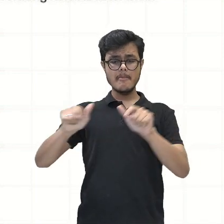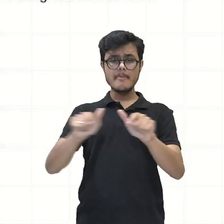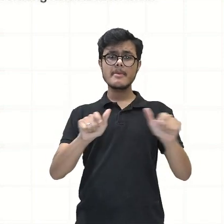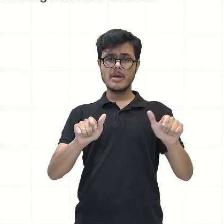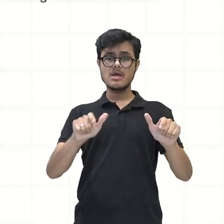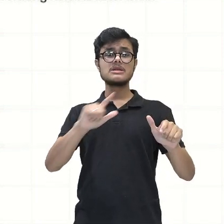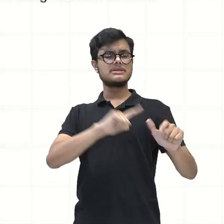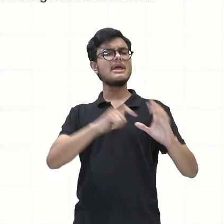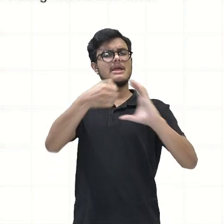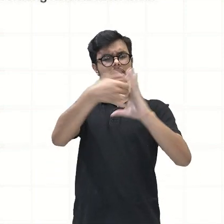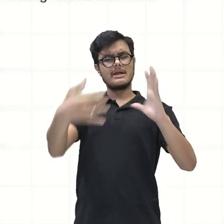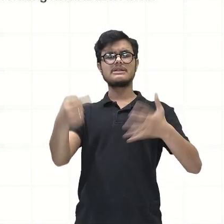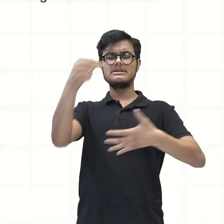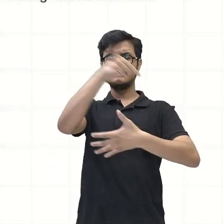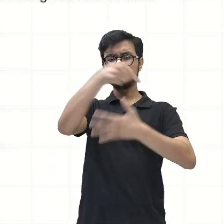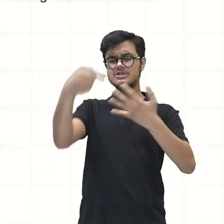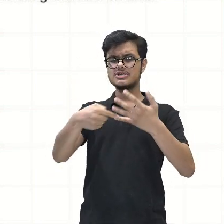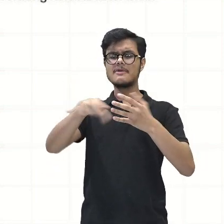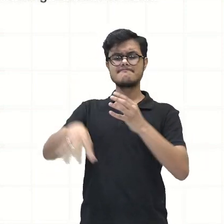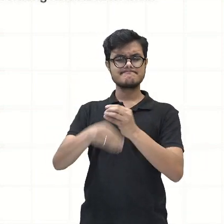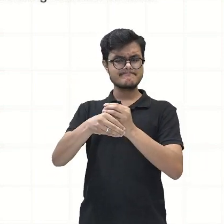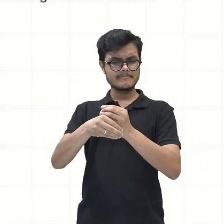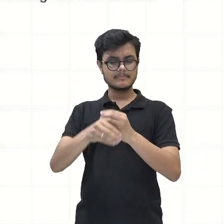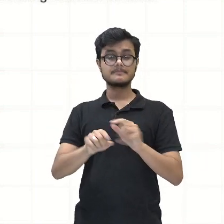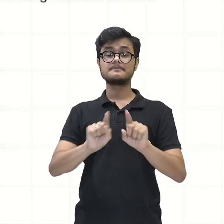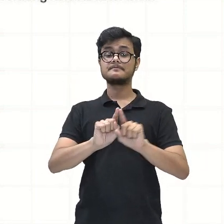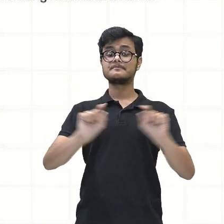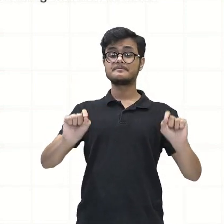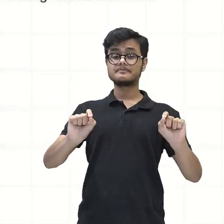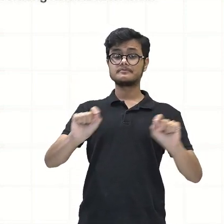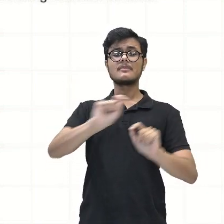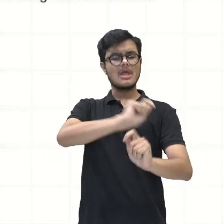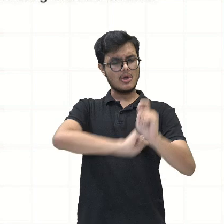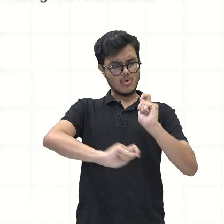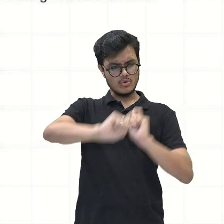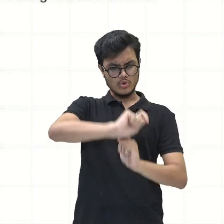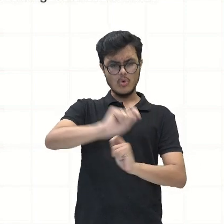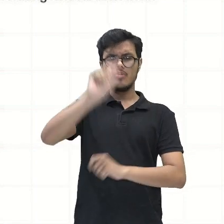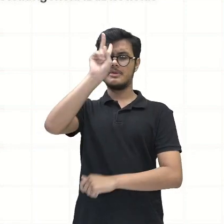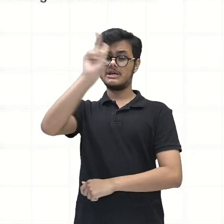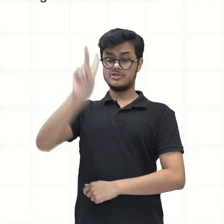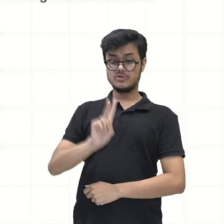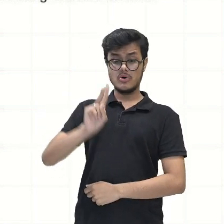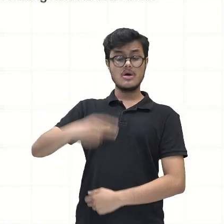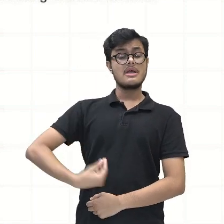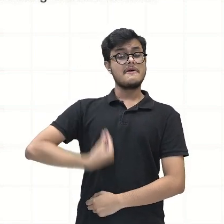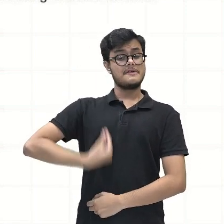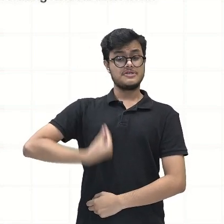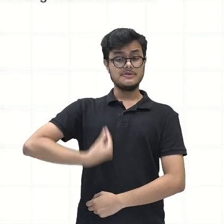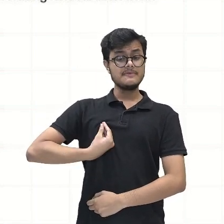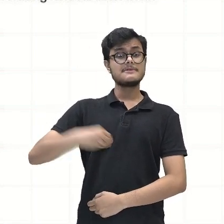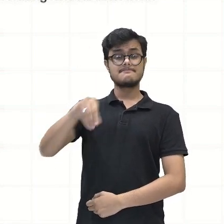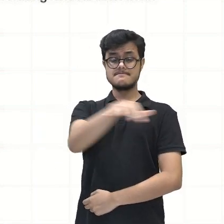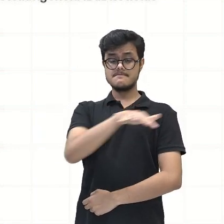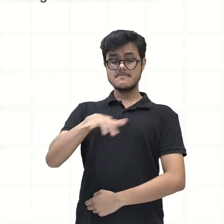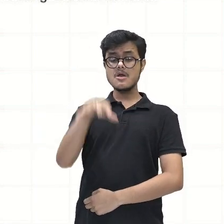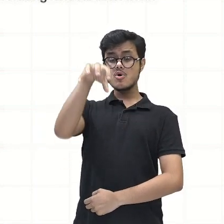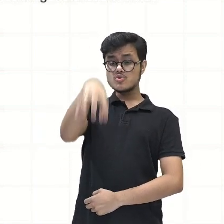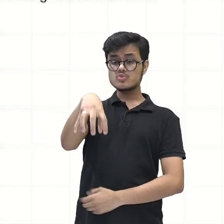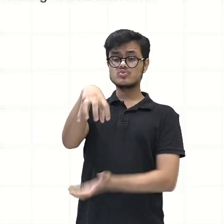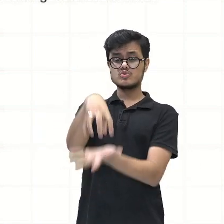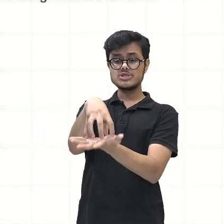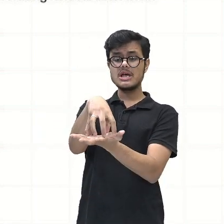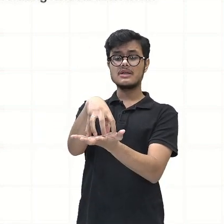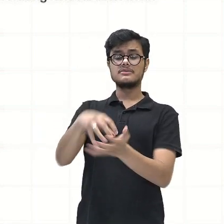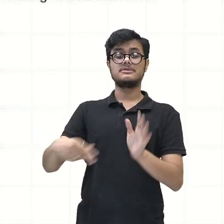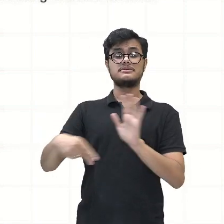alguns aspectos, características. Aqui a gente tem, olha, características históricas e econômicas, sem